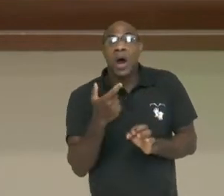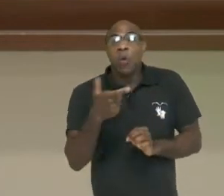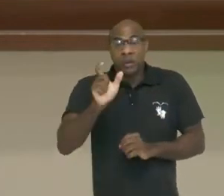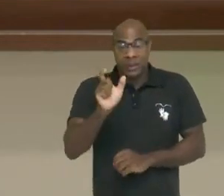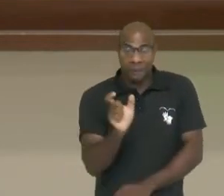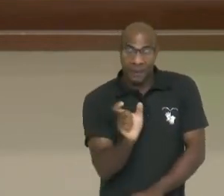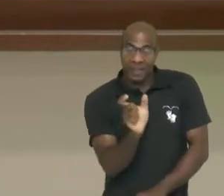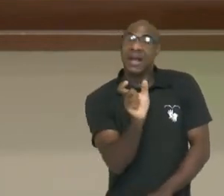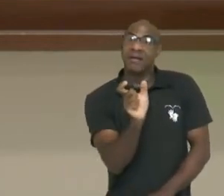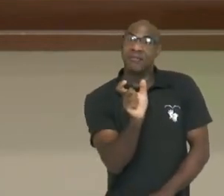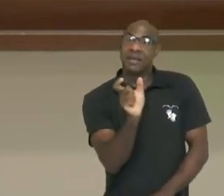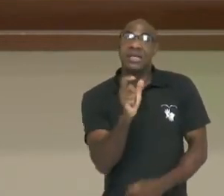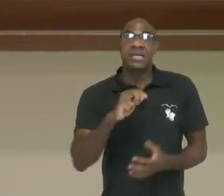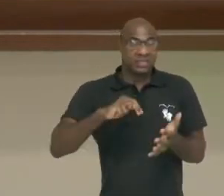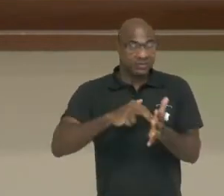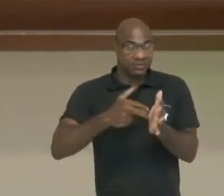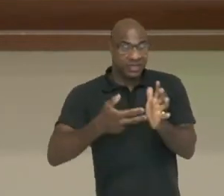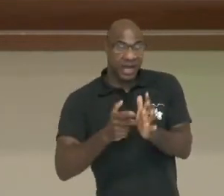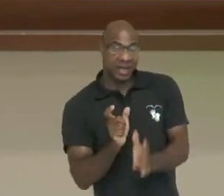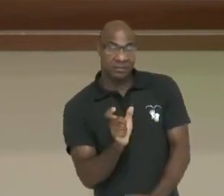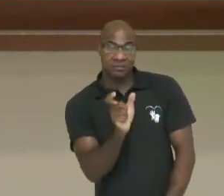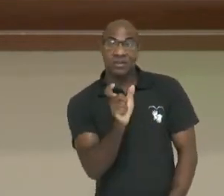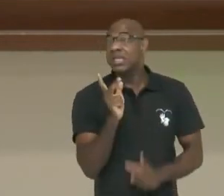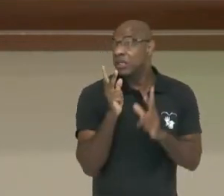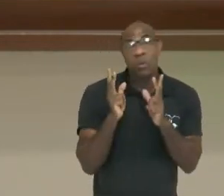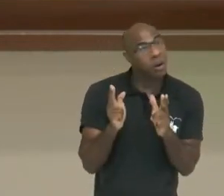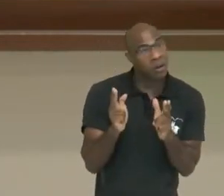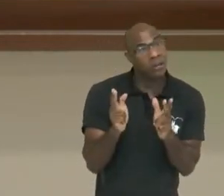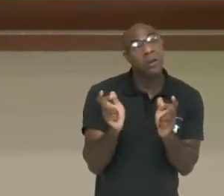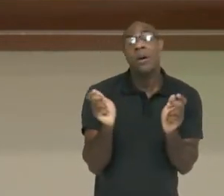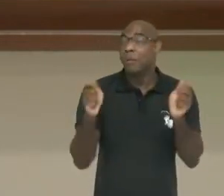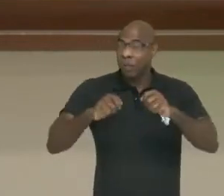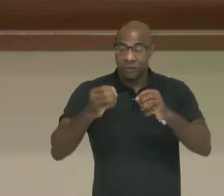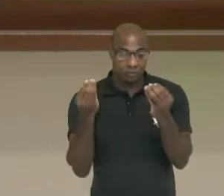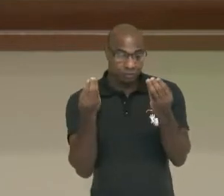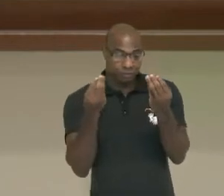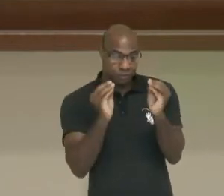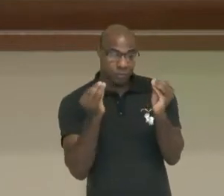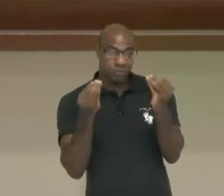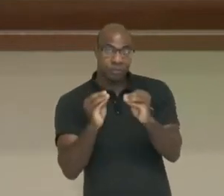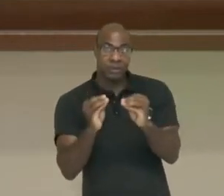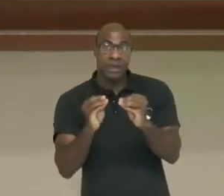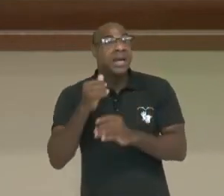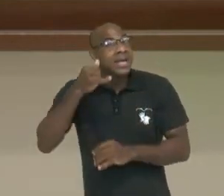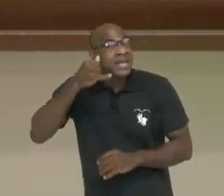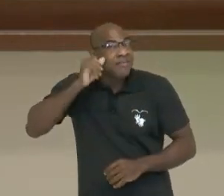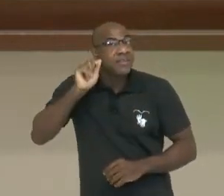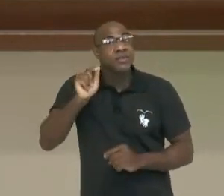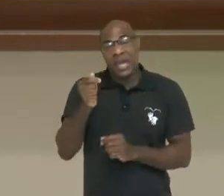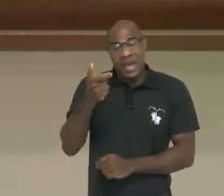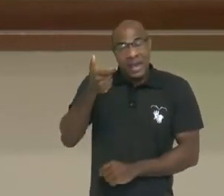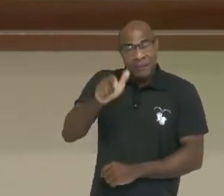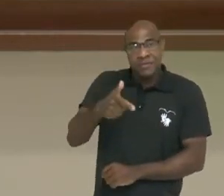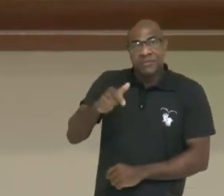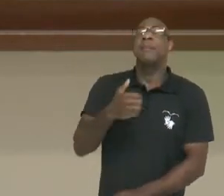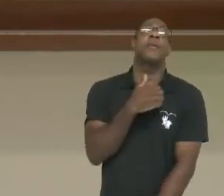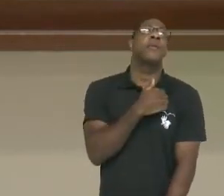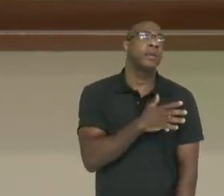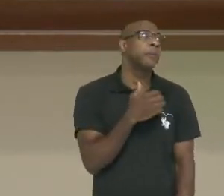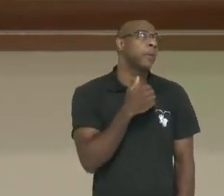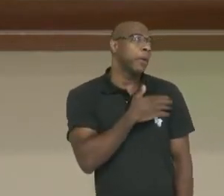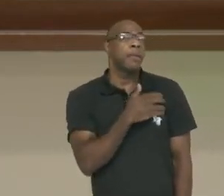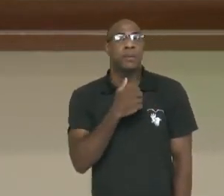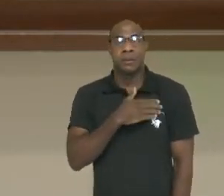anáfora, falar algo por catáfora, então tem que usar todas elas no meu artigo e em qualquer gênero textual que eu vá